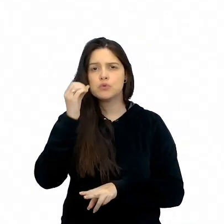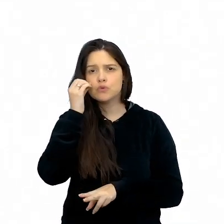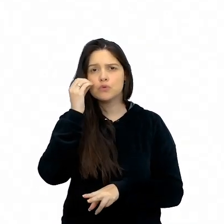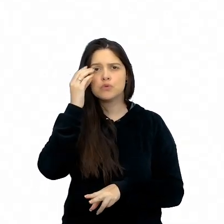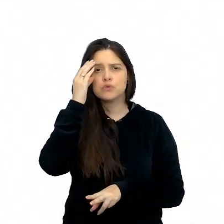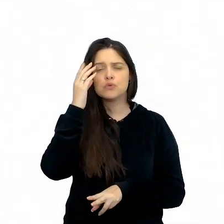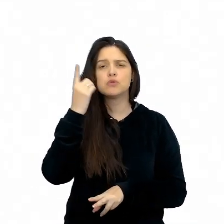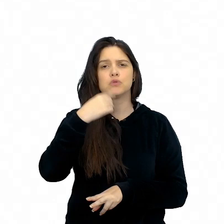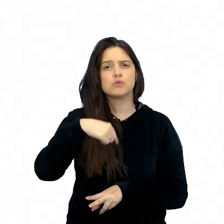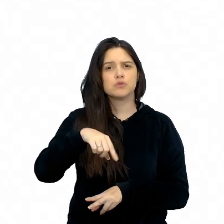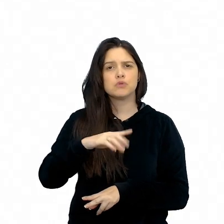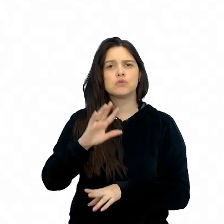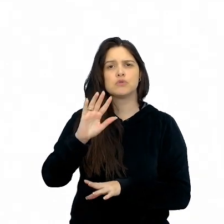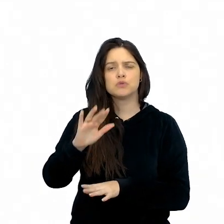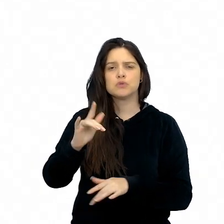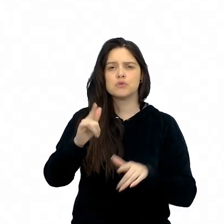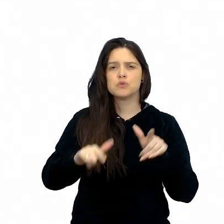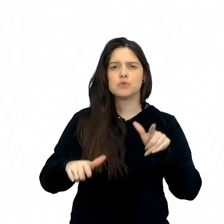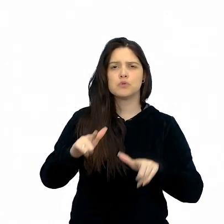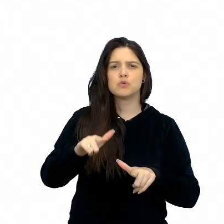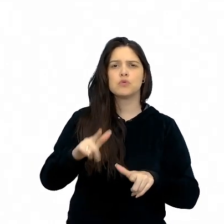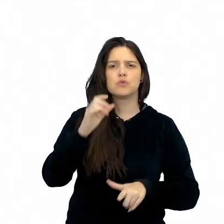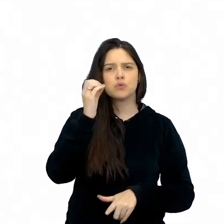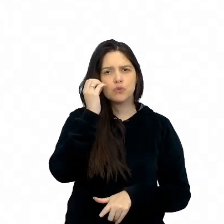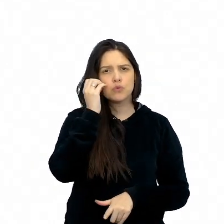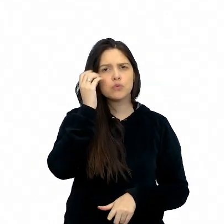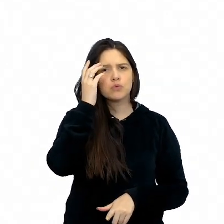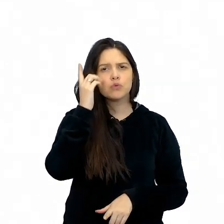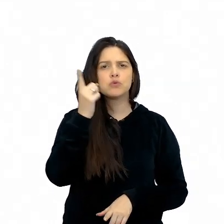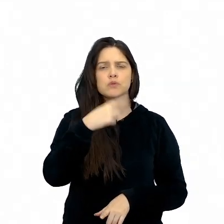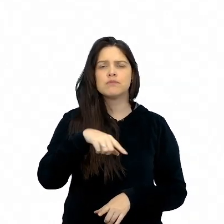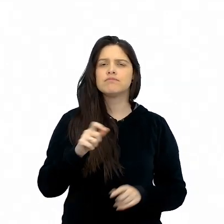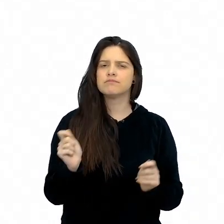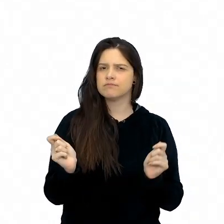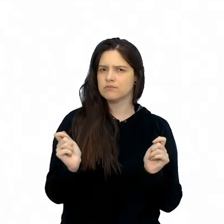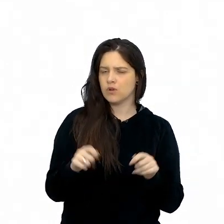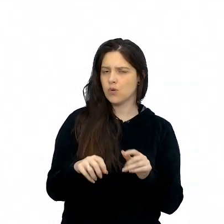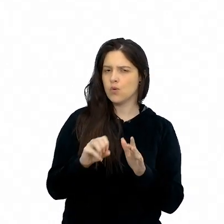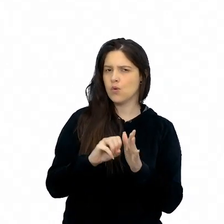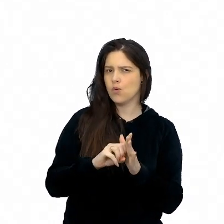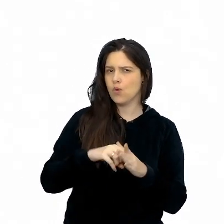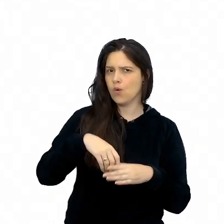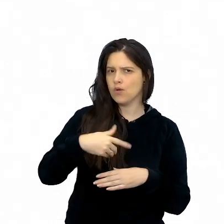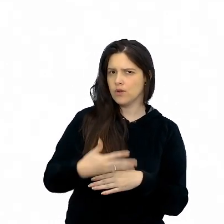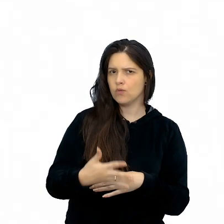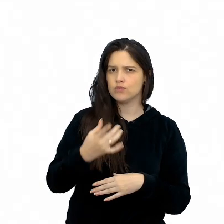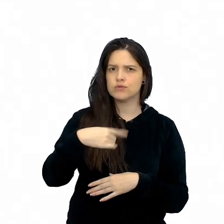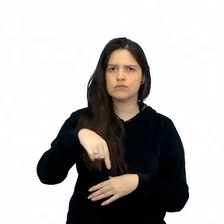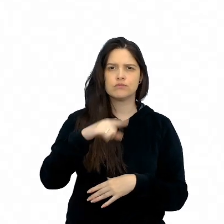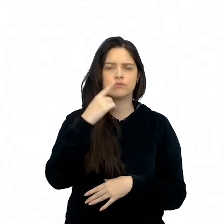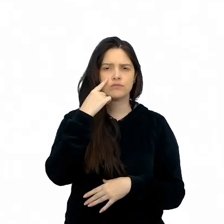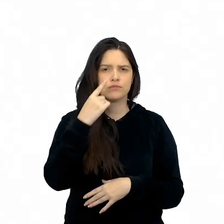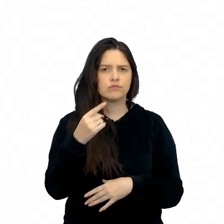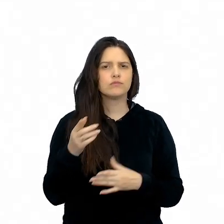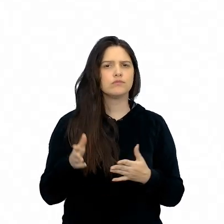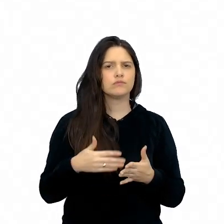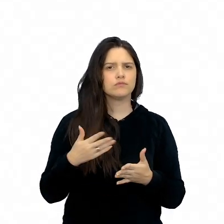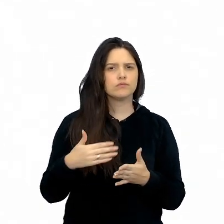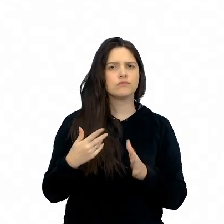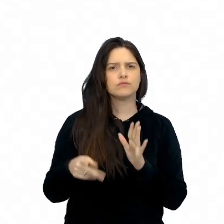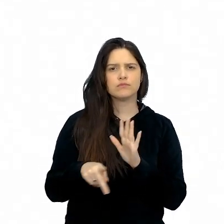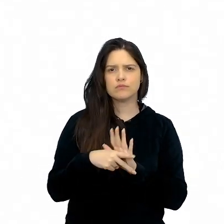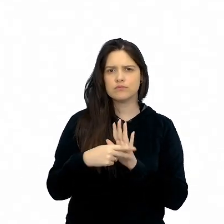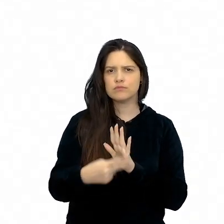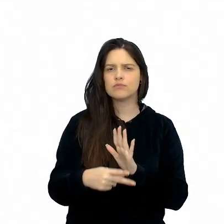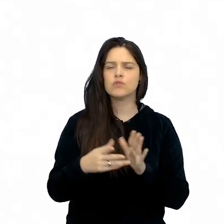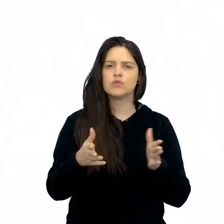estava estudando? O conhecimento nosso era comum e especializado do conteúdo, quando a gente fala do conhecimento específico do professor de matemática. Então,